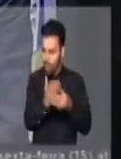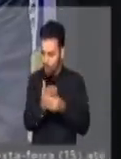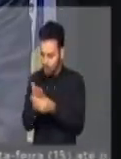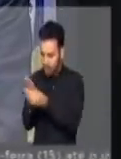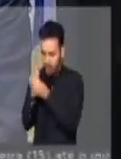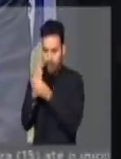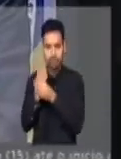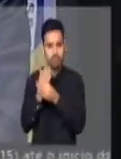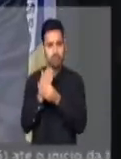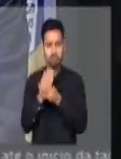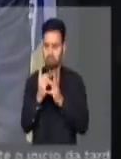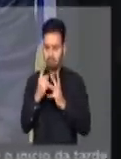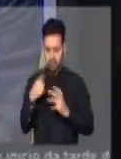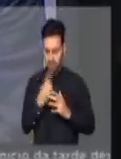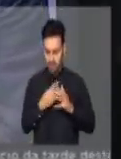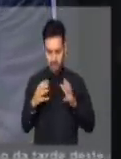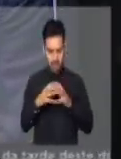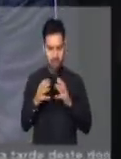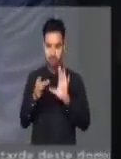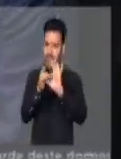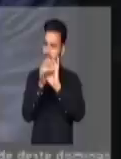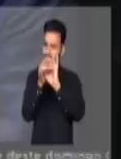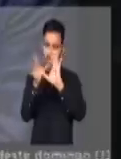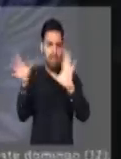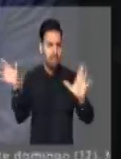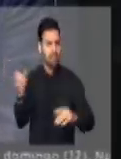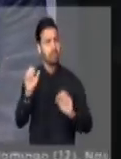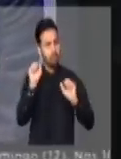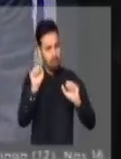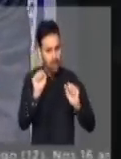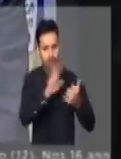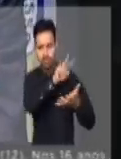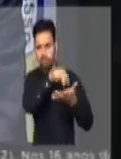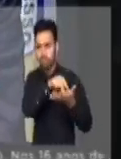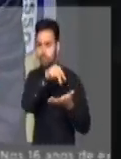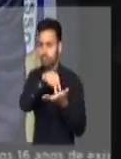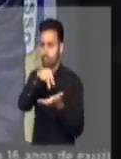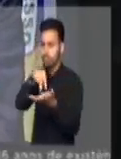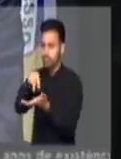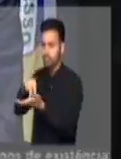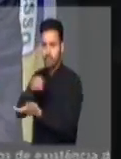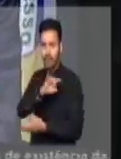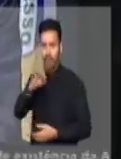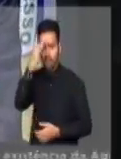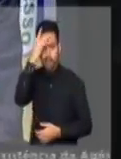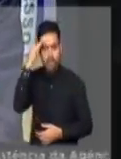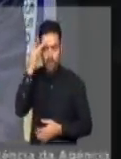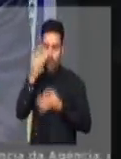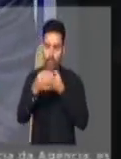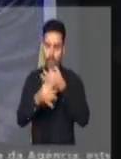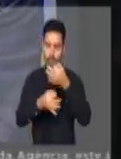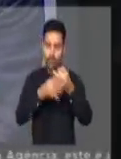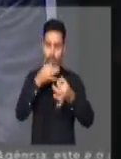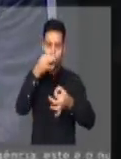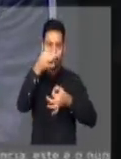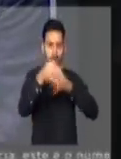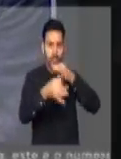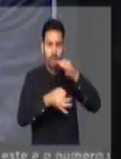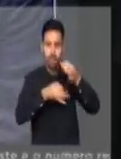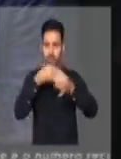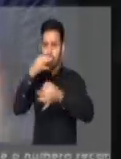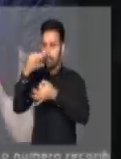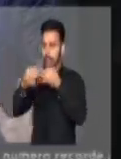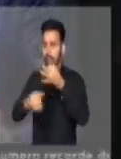sua bancada, patrocinou o amplo direito à manifestação. Se assim não fosse, senhor presidente, não